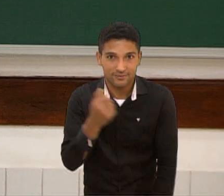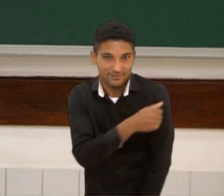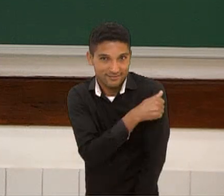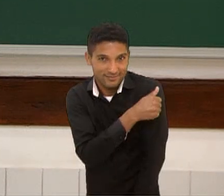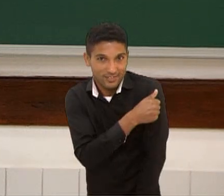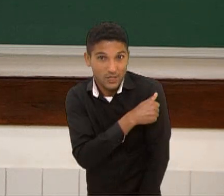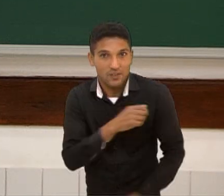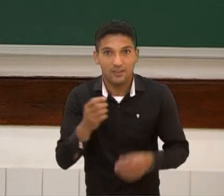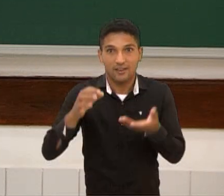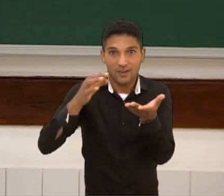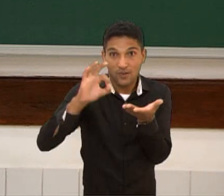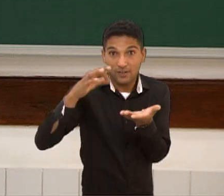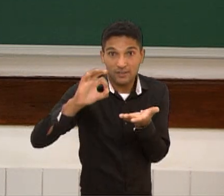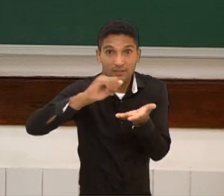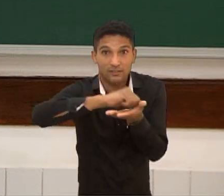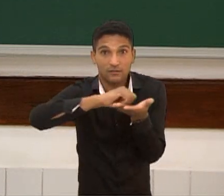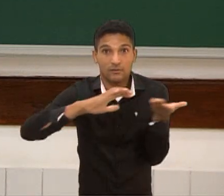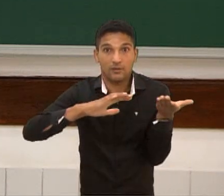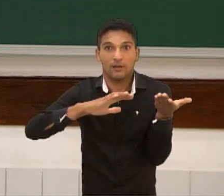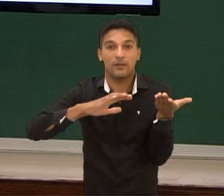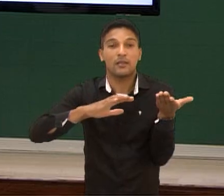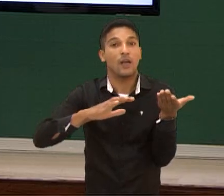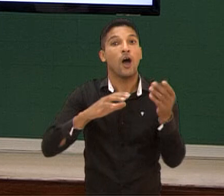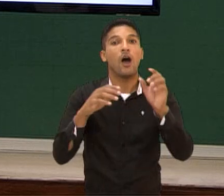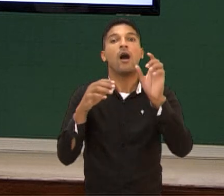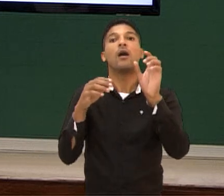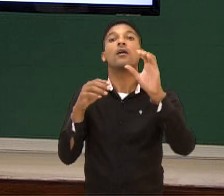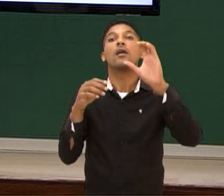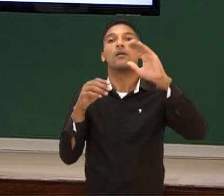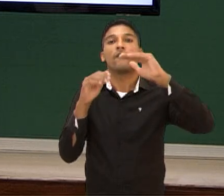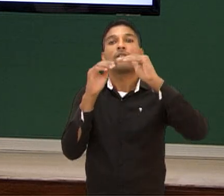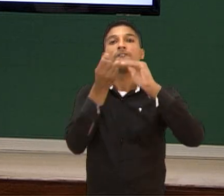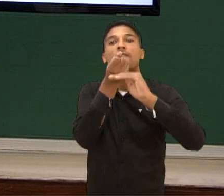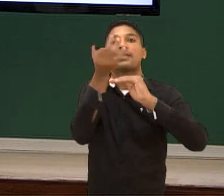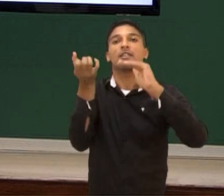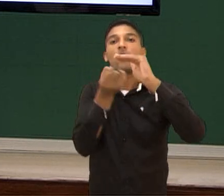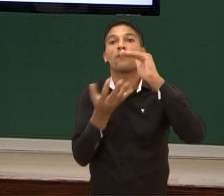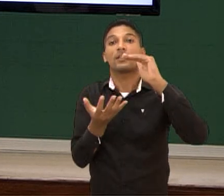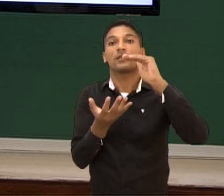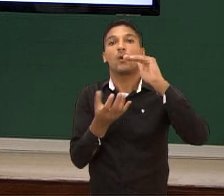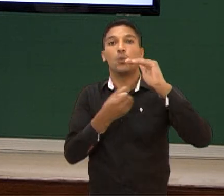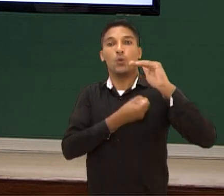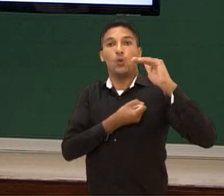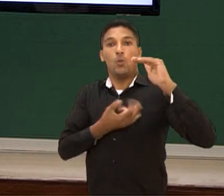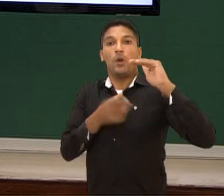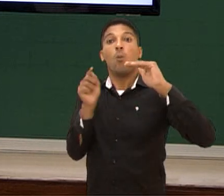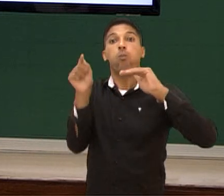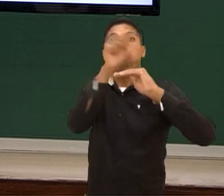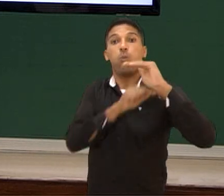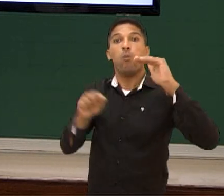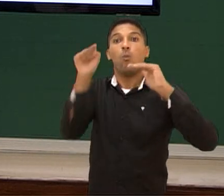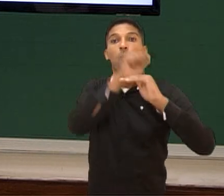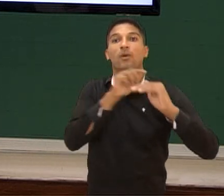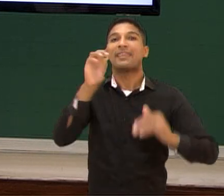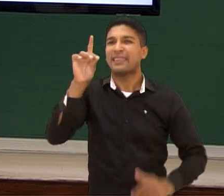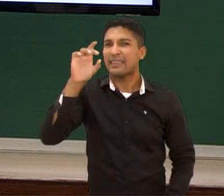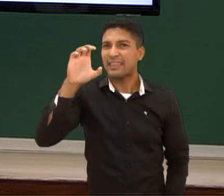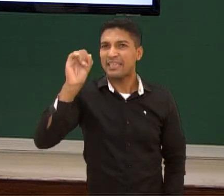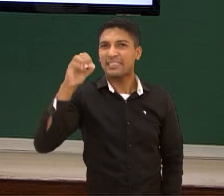Vamos voltando para corrigir a nossa atividade? Então, era para circular aquelas frações que são as frações decimais. Mas o que é, então, uma